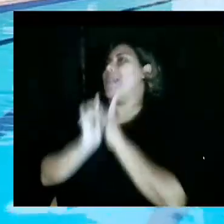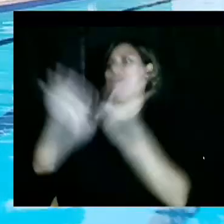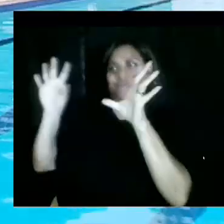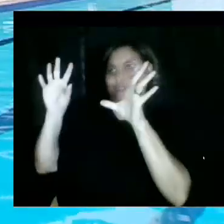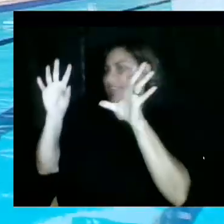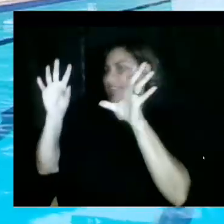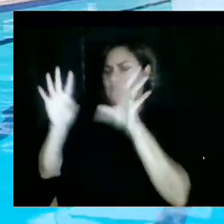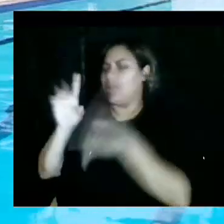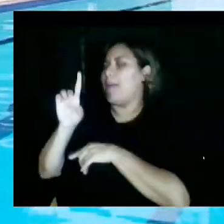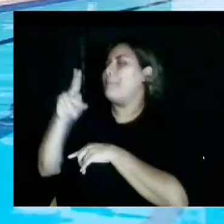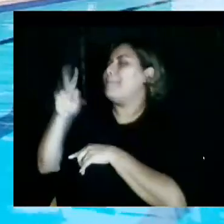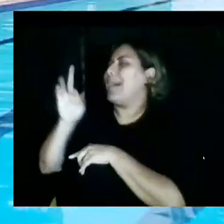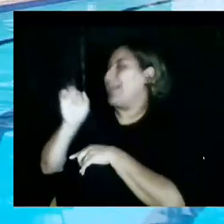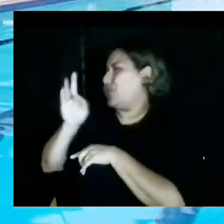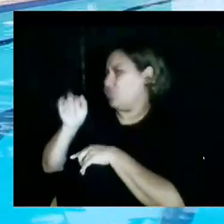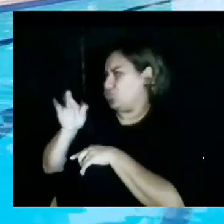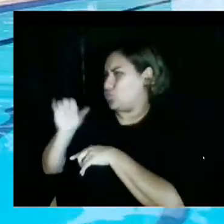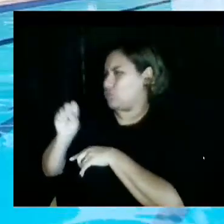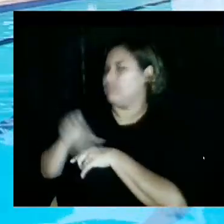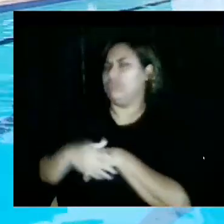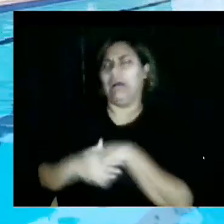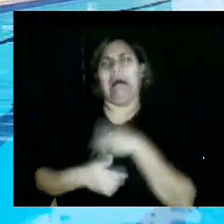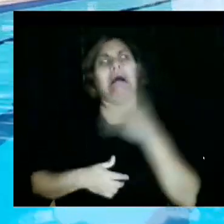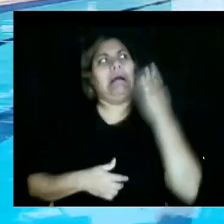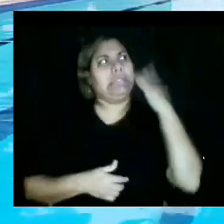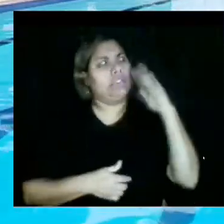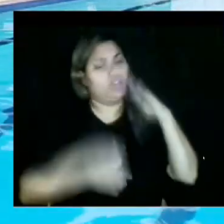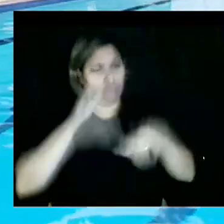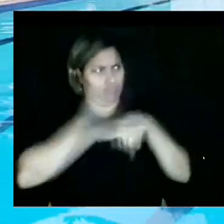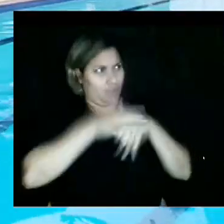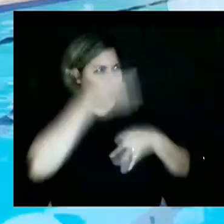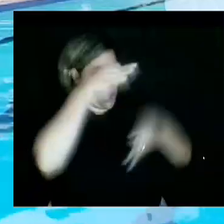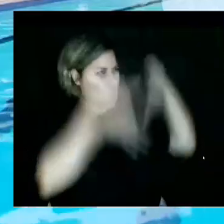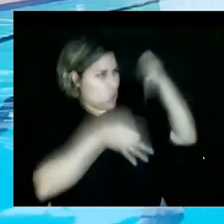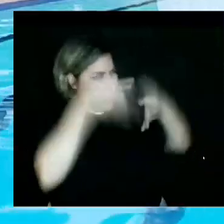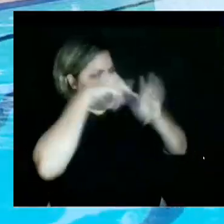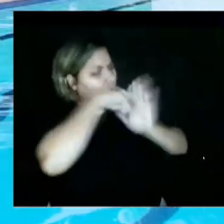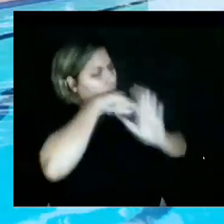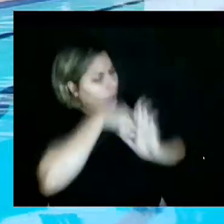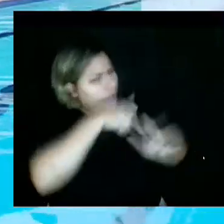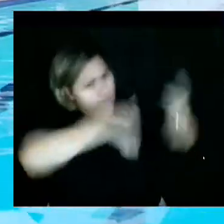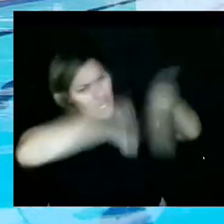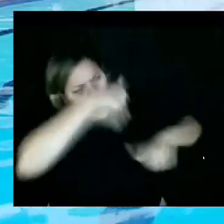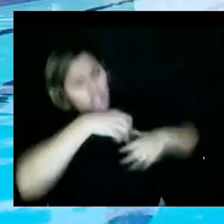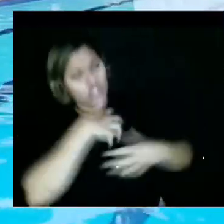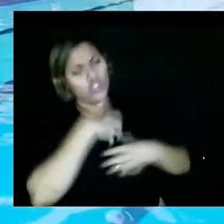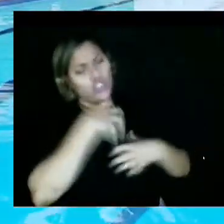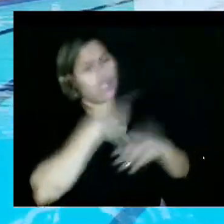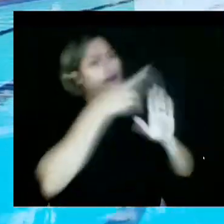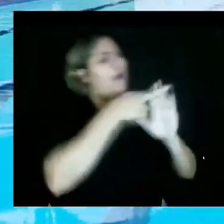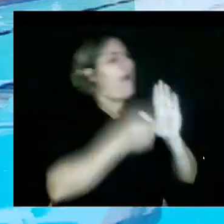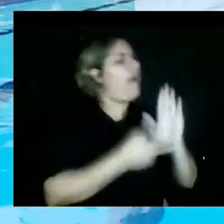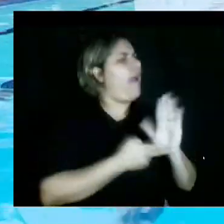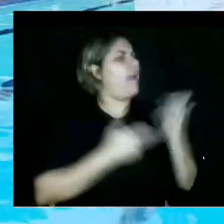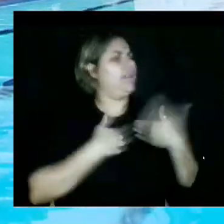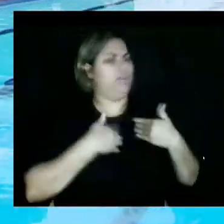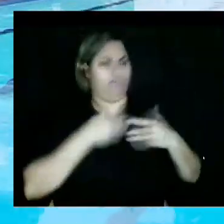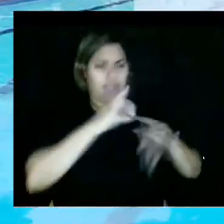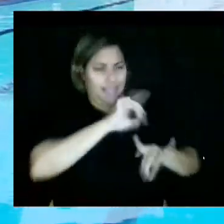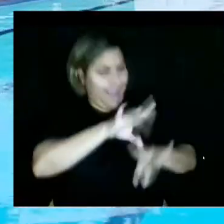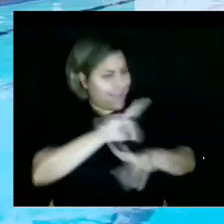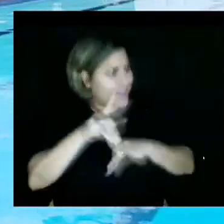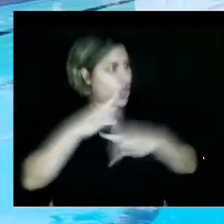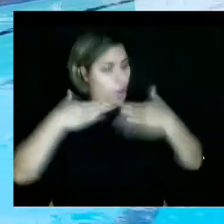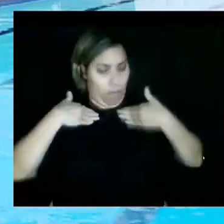arbitragem avalia, Quais são os critérios? Tem o que? Técnica, execução, postura, como que é isso? Exatamente,